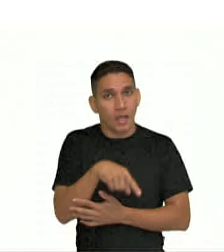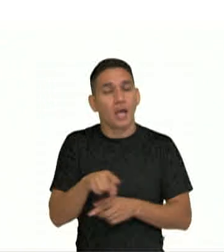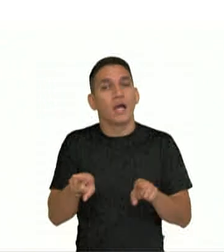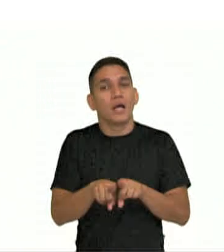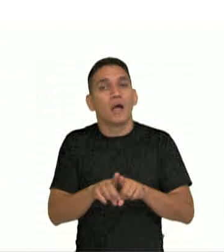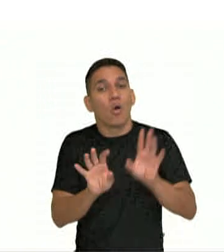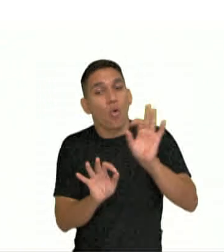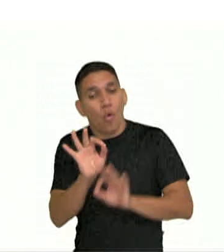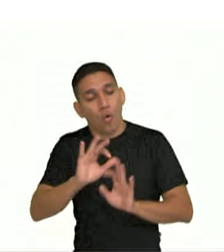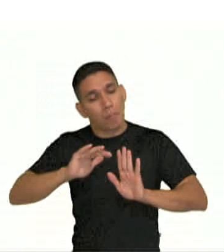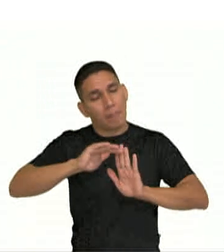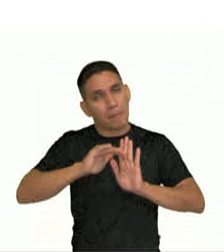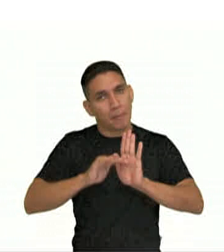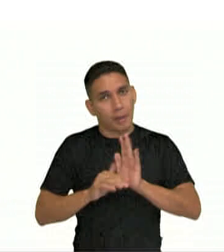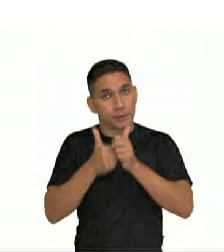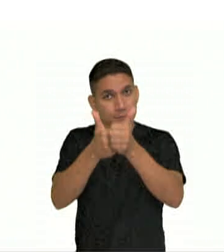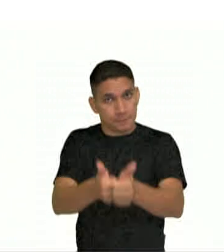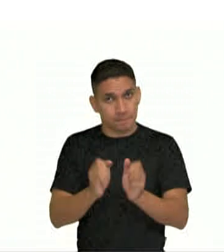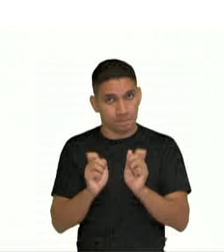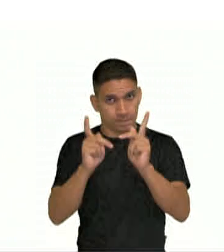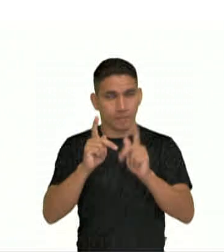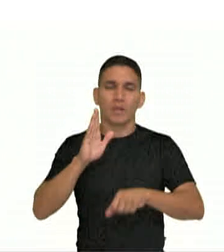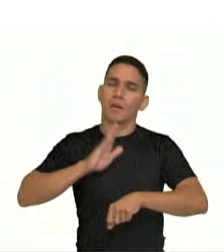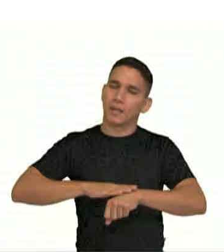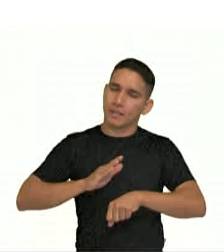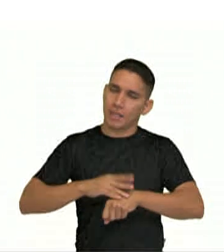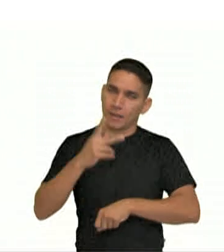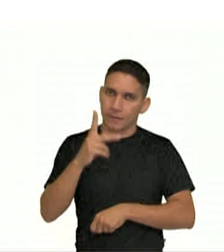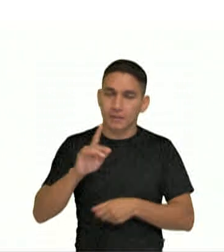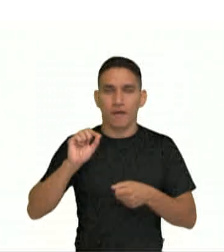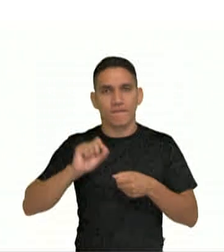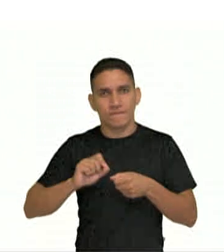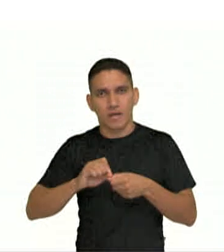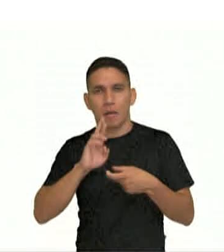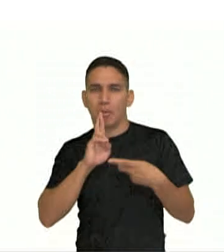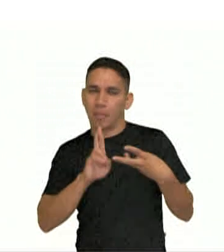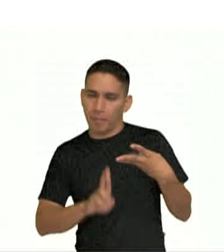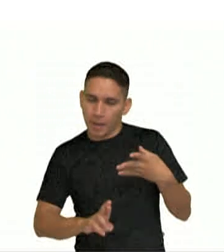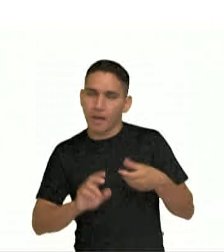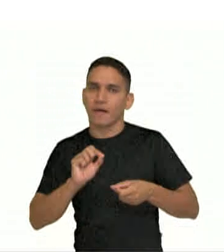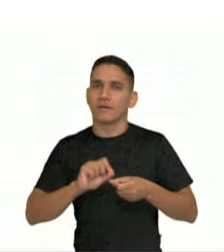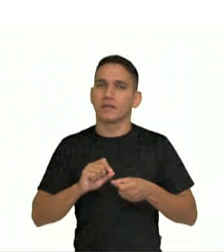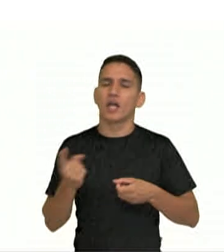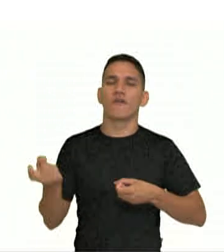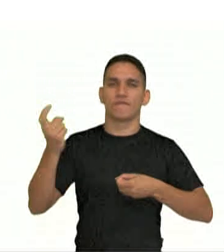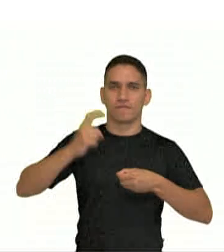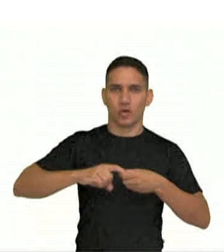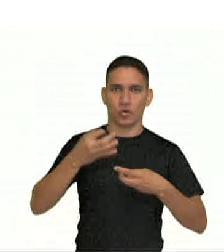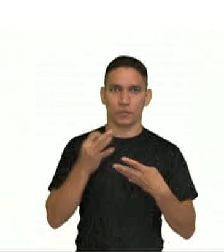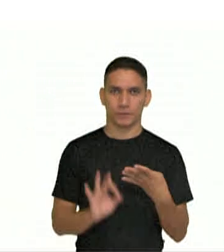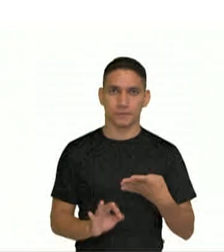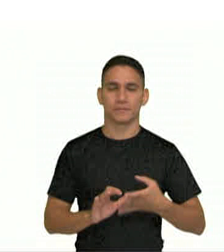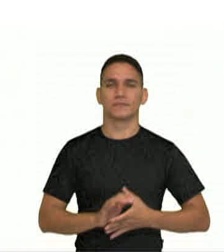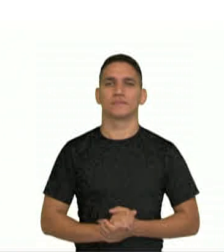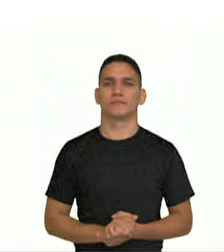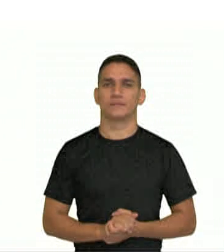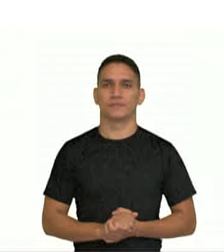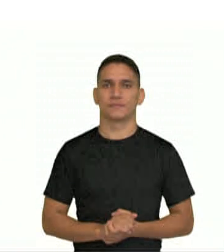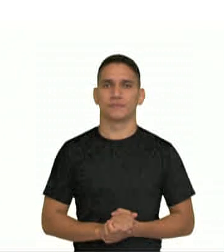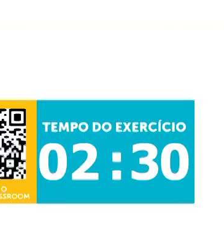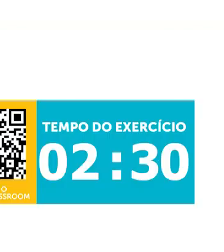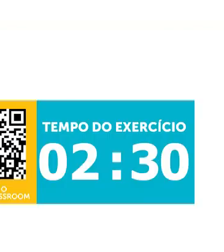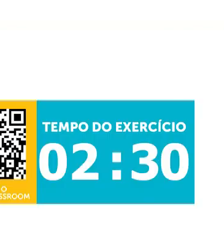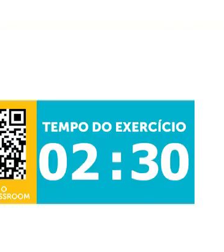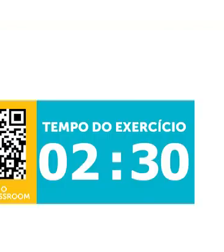em tópicos, ok? Vou deixar um tempo para vocês responderem esta questão e eu logo volto para fazermos a nossa